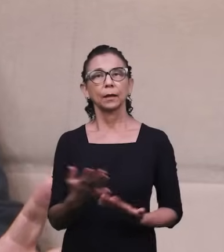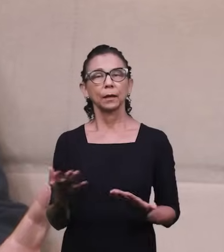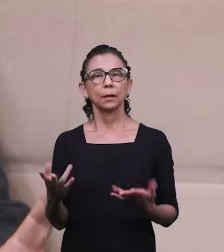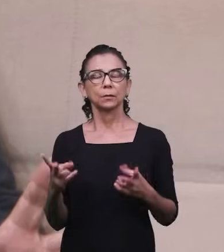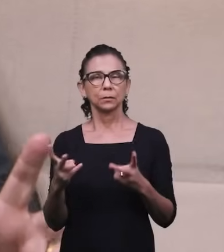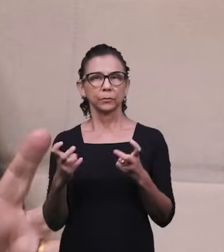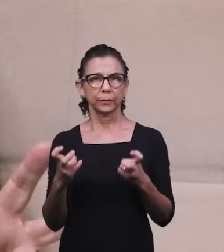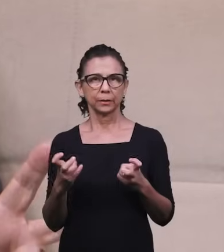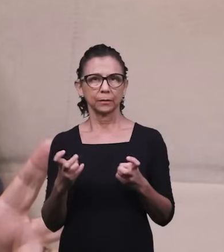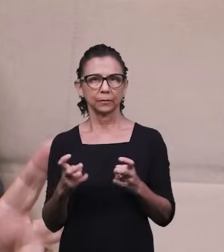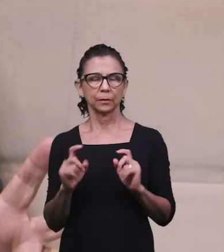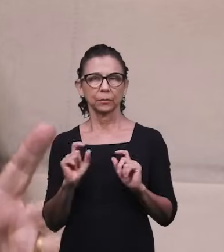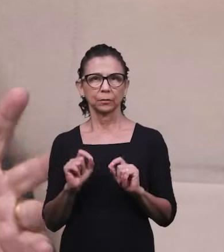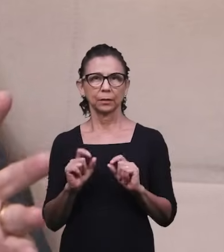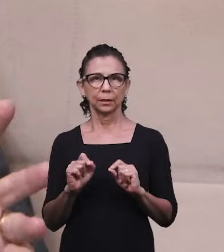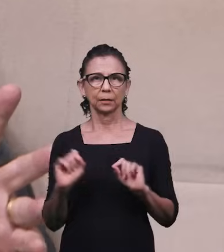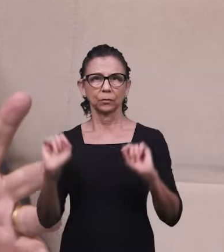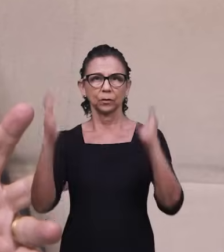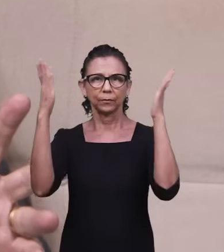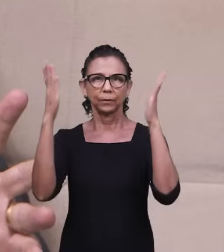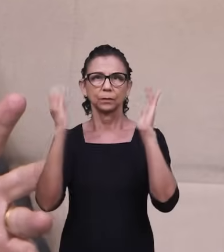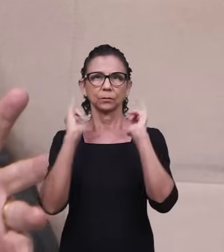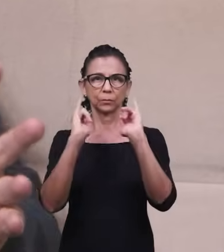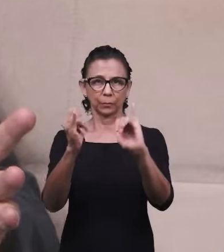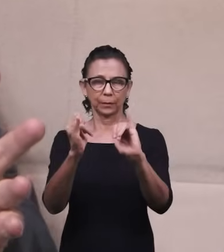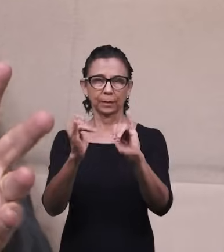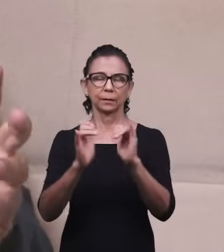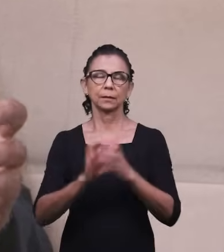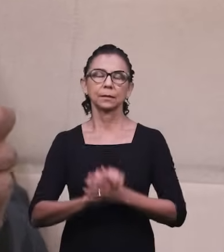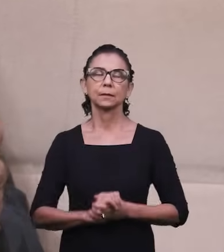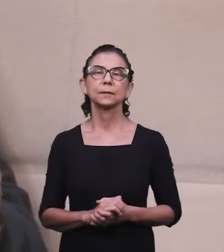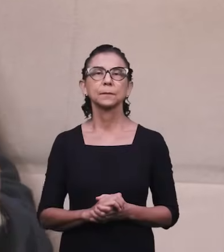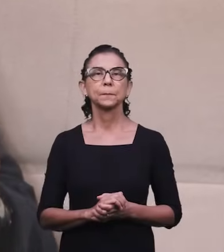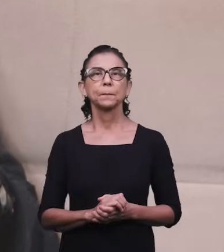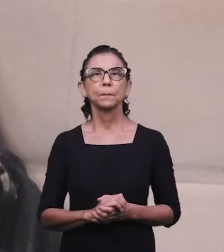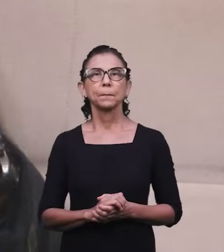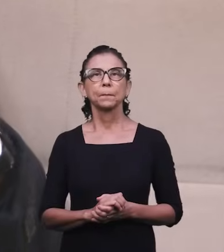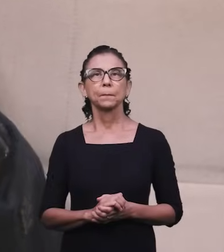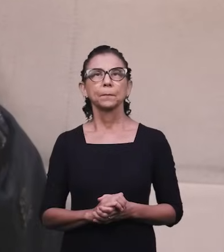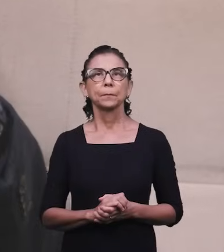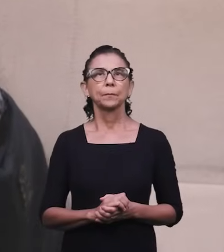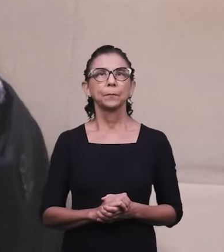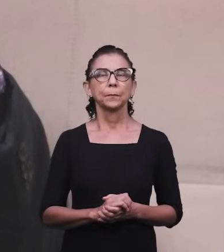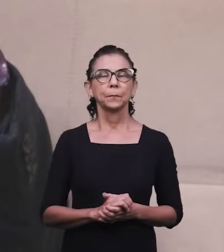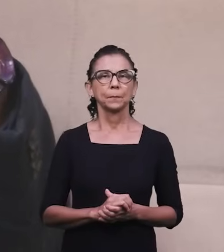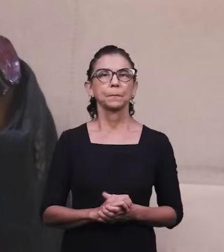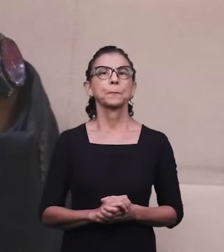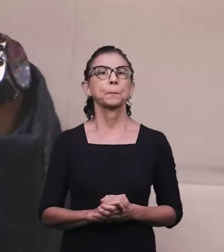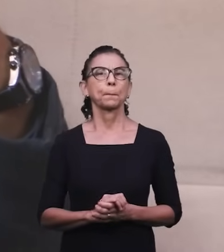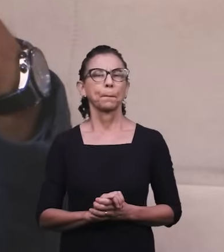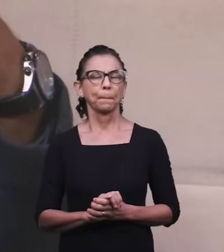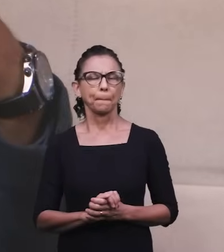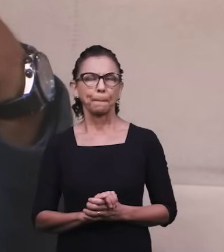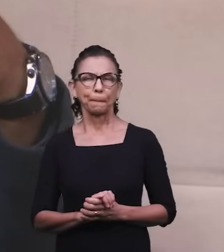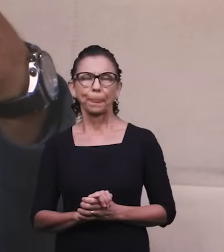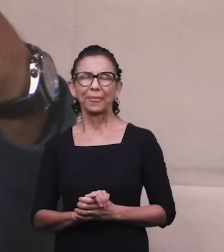porque no evento Trombetas e Festas, houve aquele preparo,